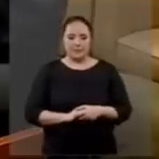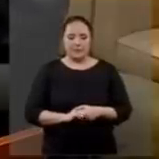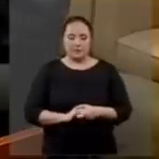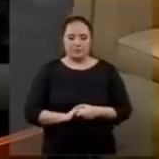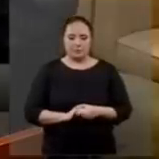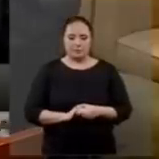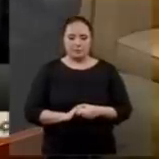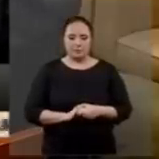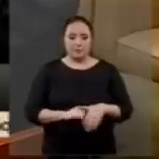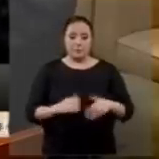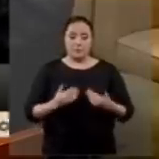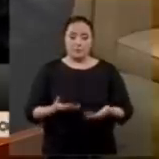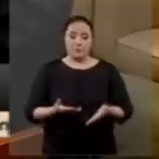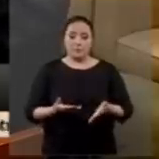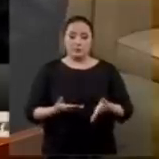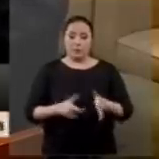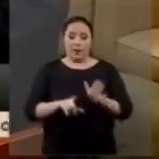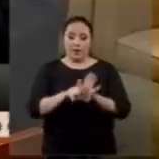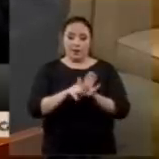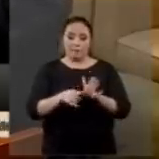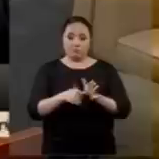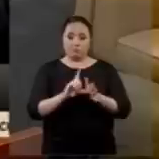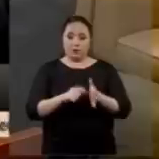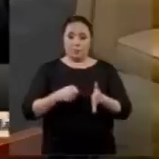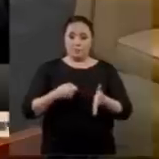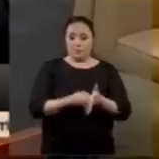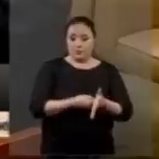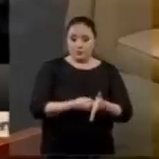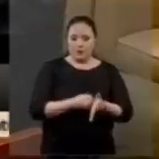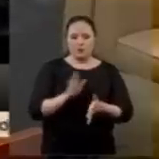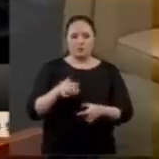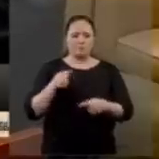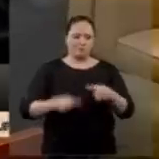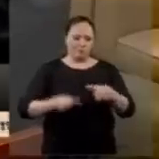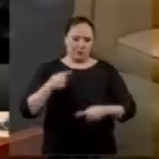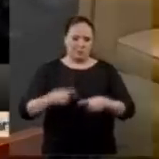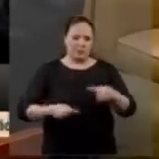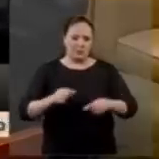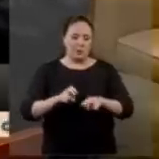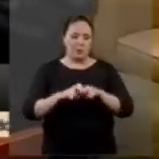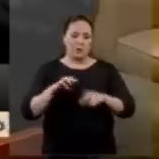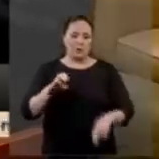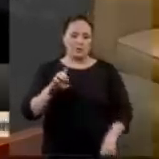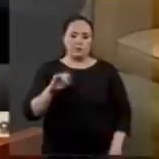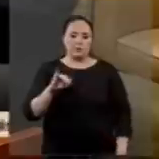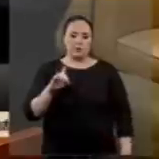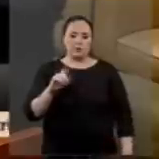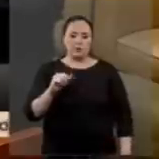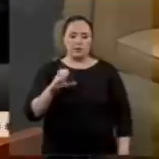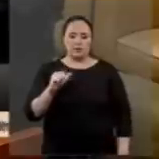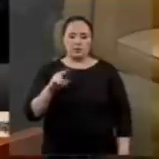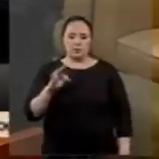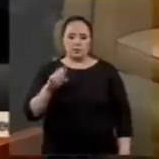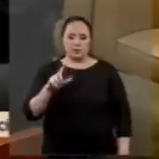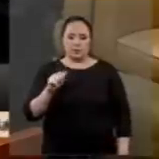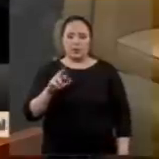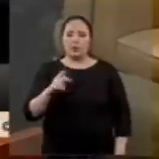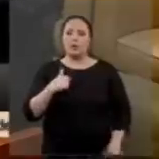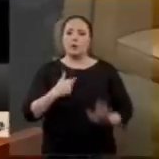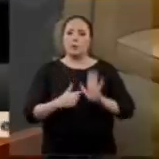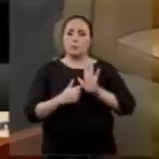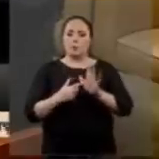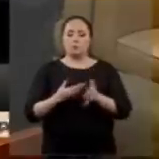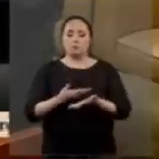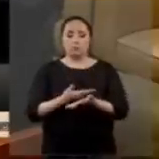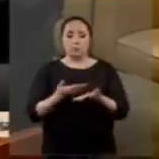legislação anterior à impugnada foi amplamente debatida por ocasião da medida cautelar. E trago aqui